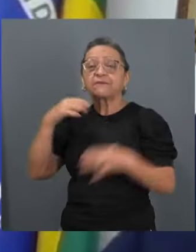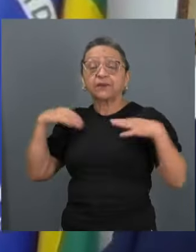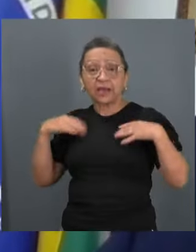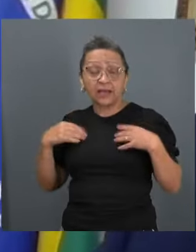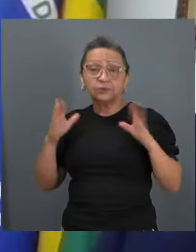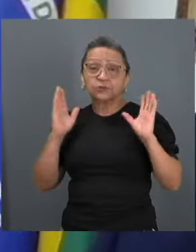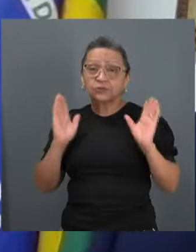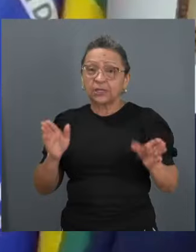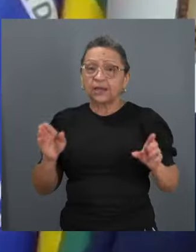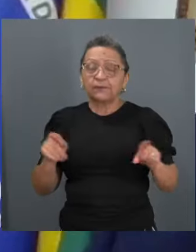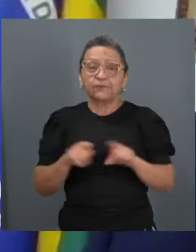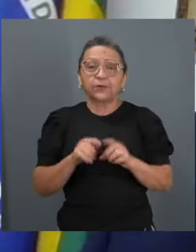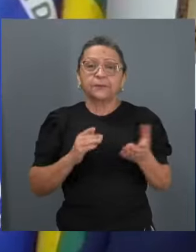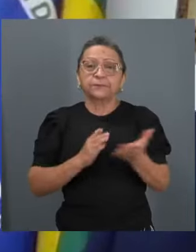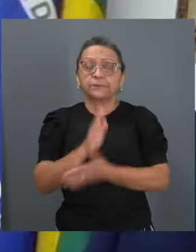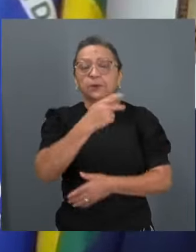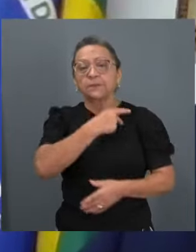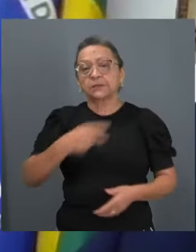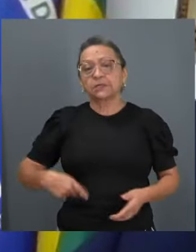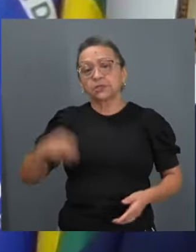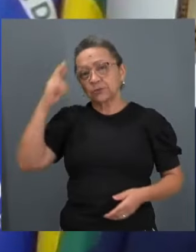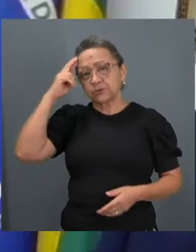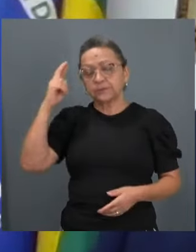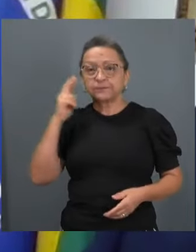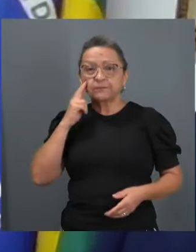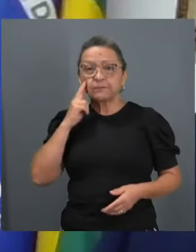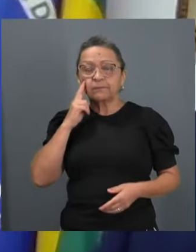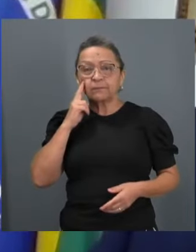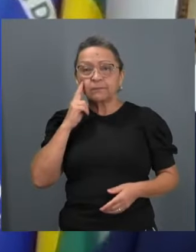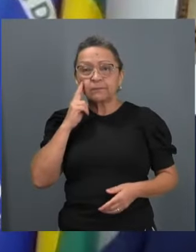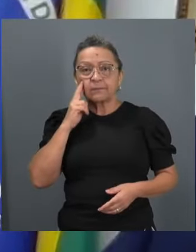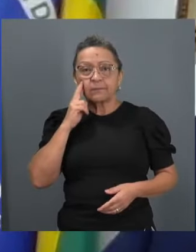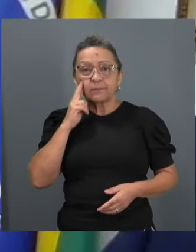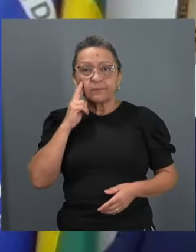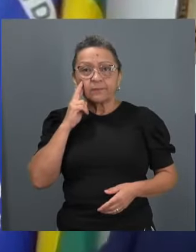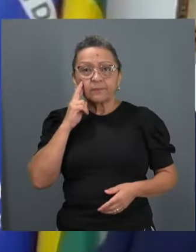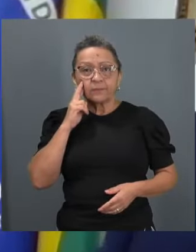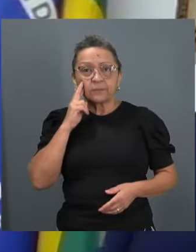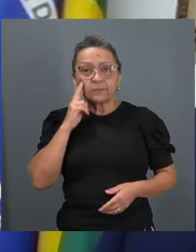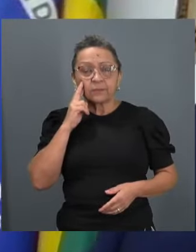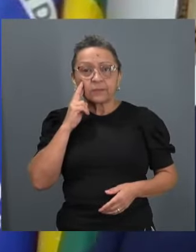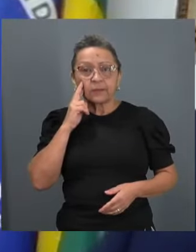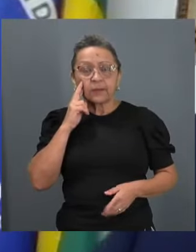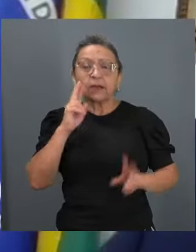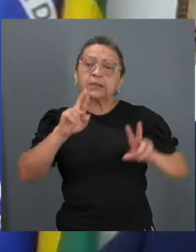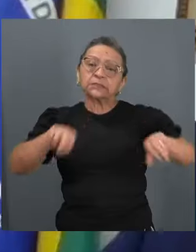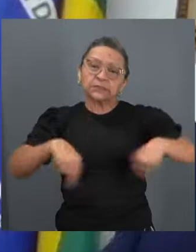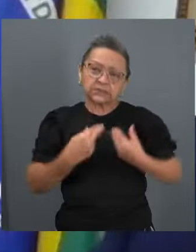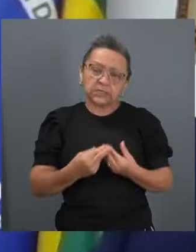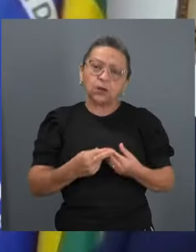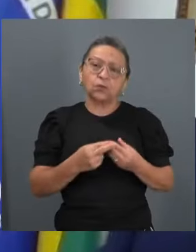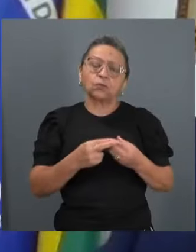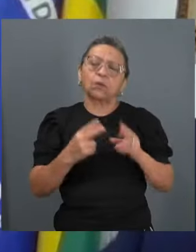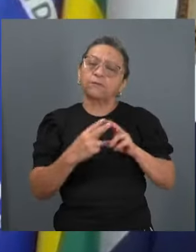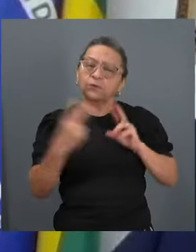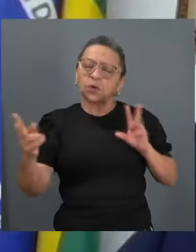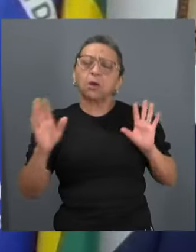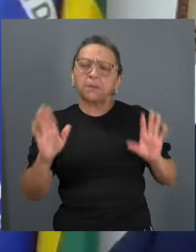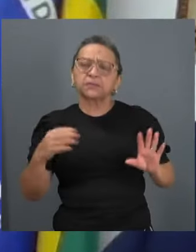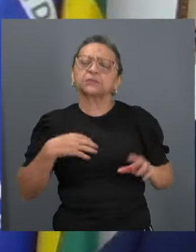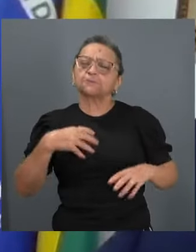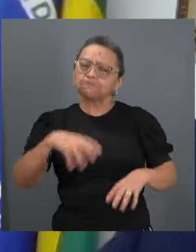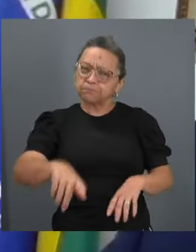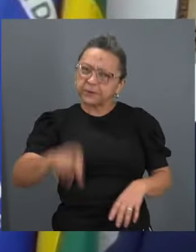decretada pelo presidente Rodrigo Pacheco a sessão remota, virtual, mas eu faço questão de